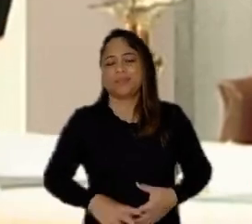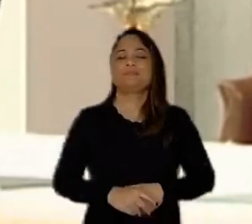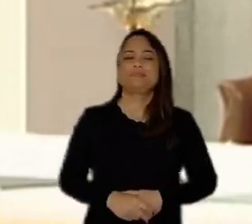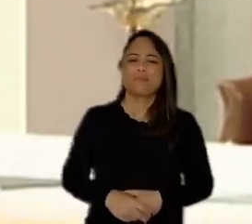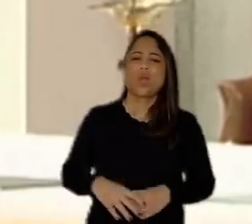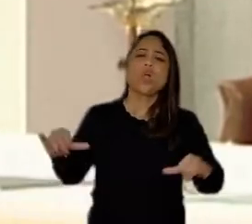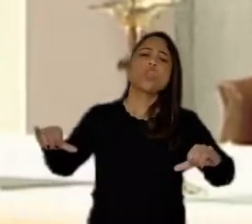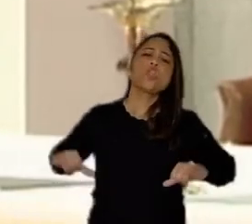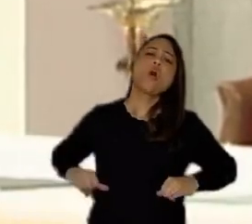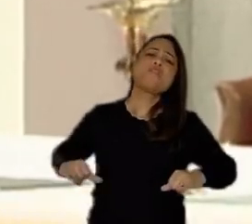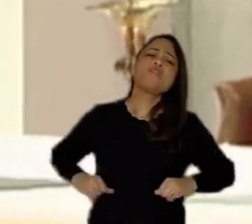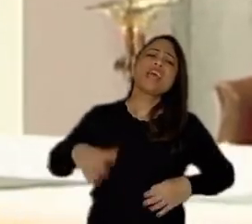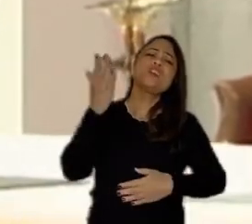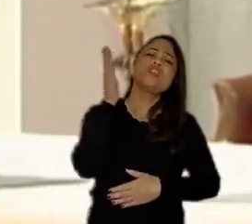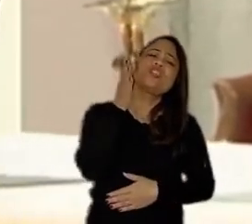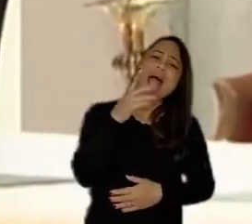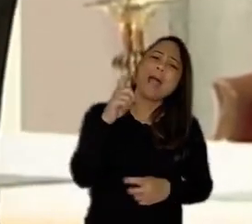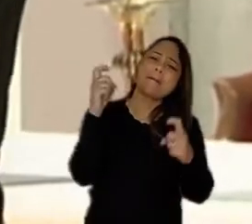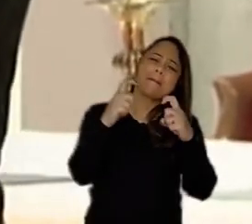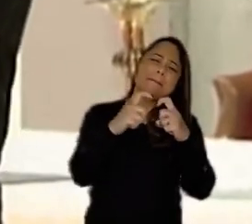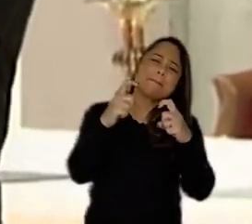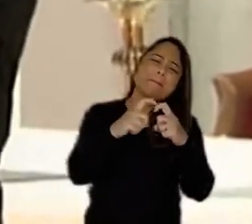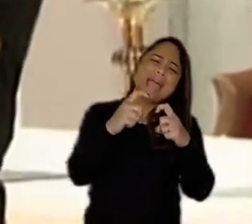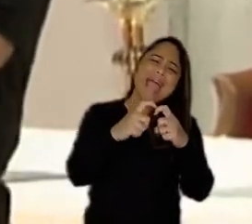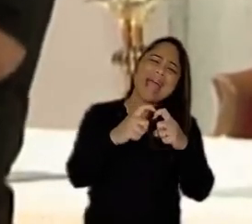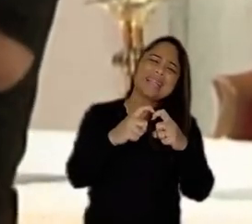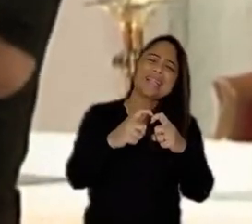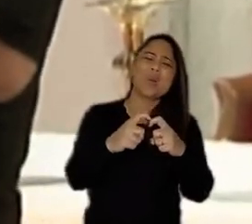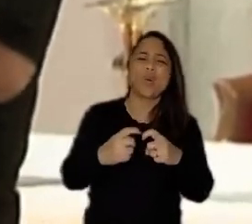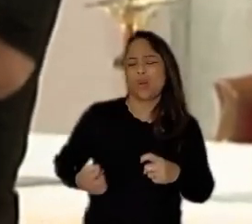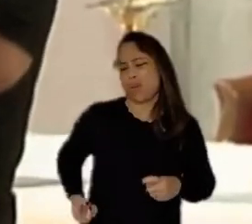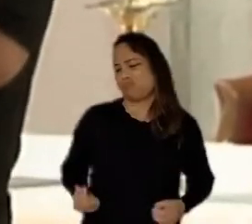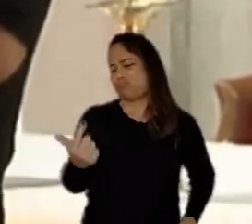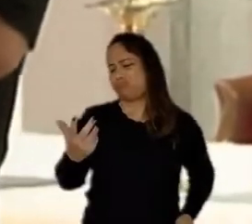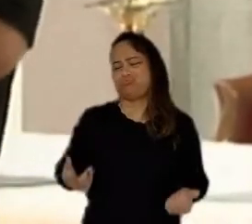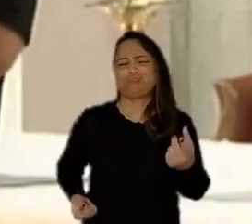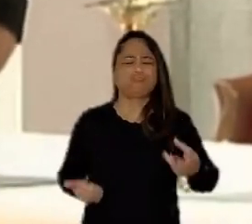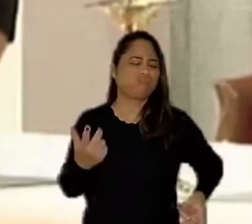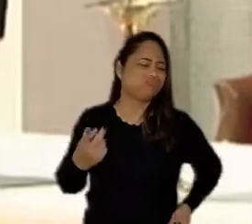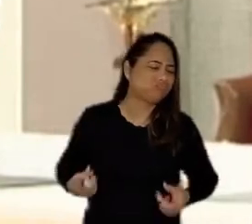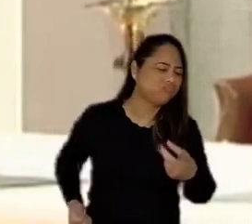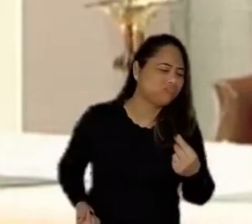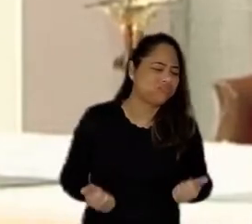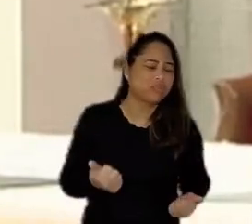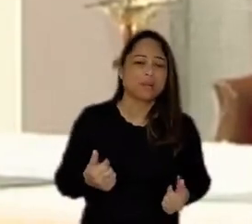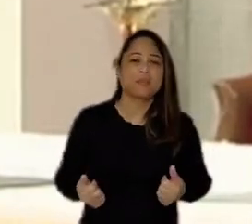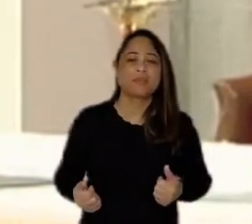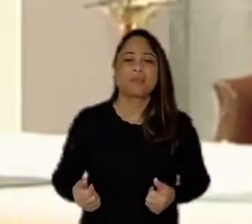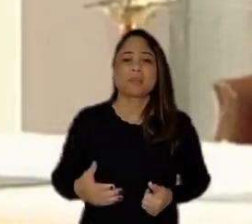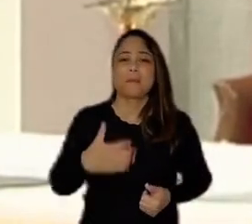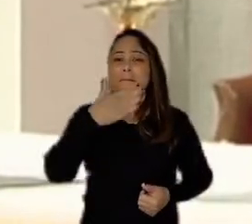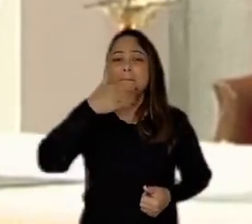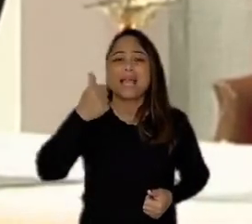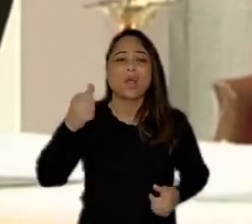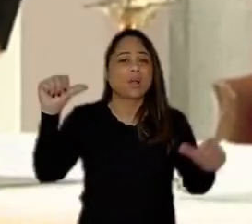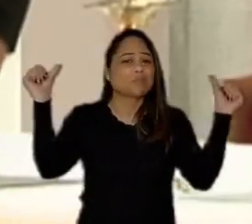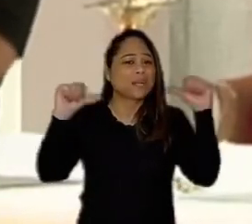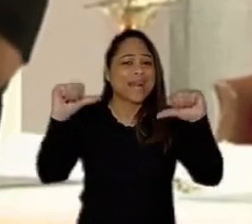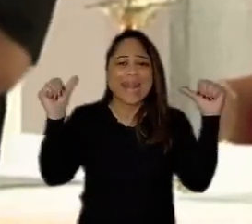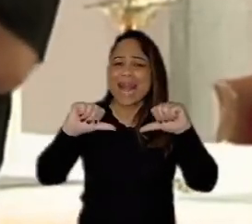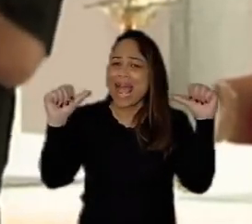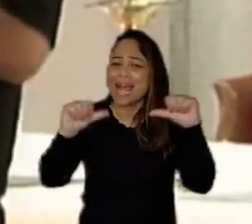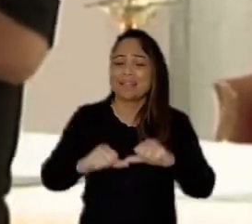Sofrera muito nas mãos dos médicos. Tinha gastado tudo sem melhorar. Ao